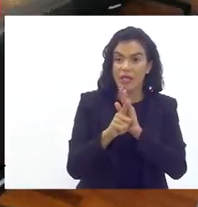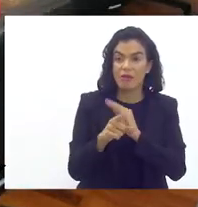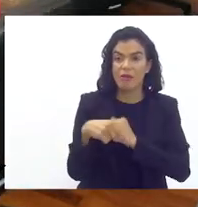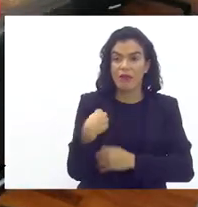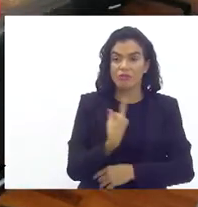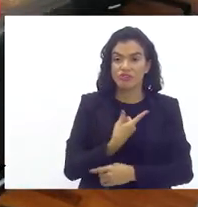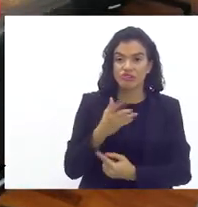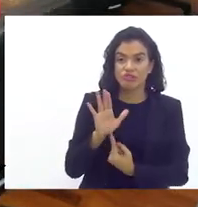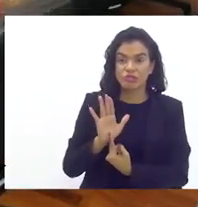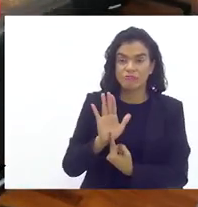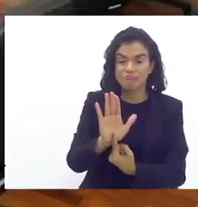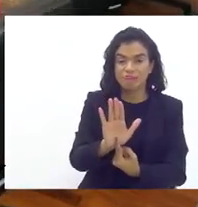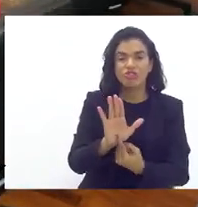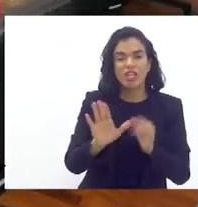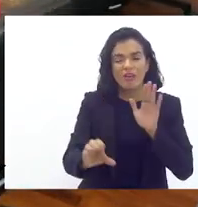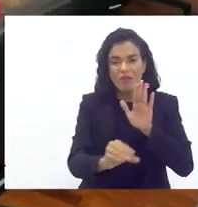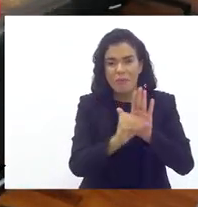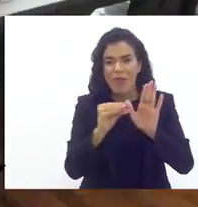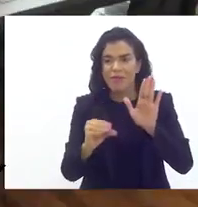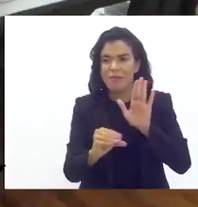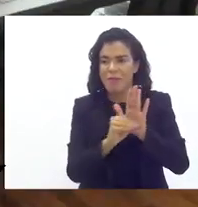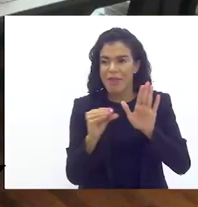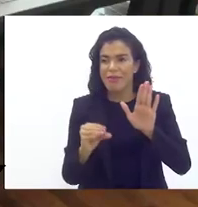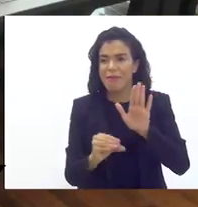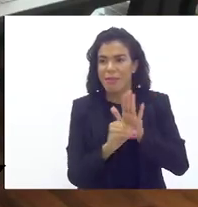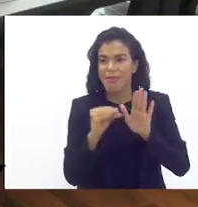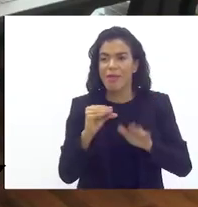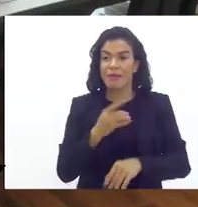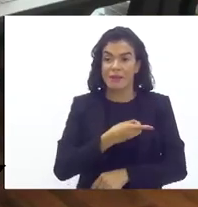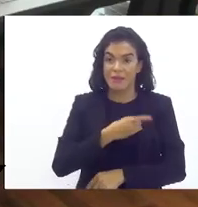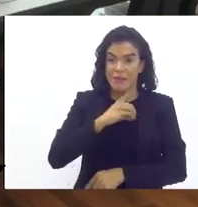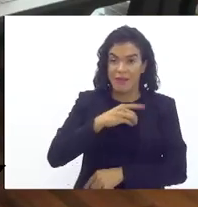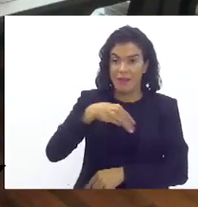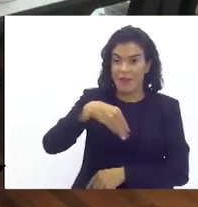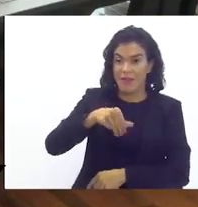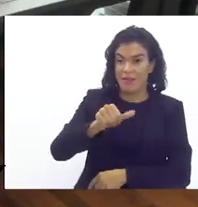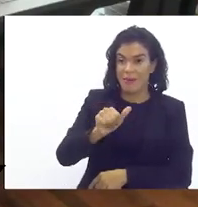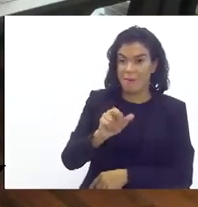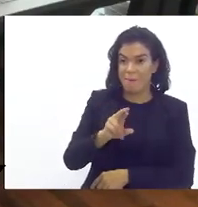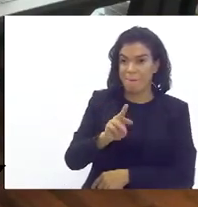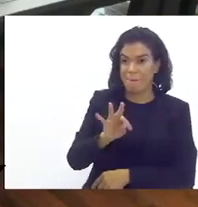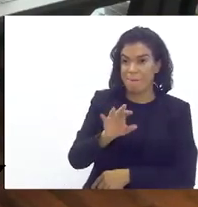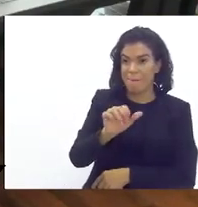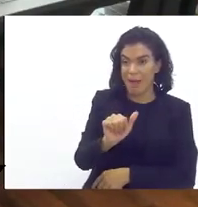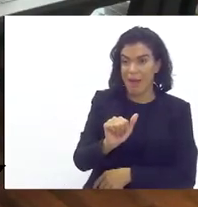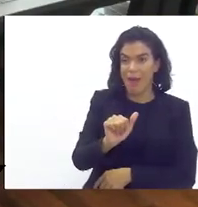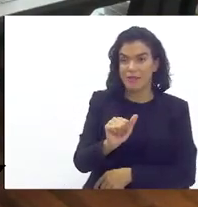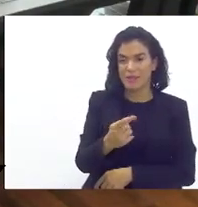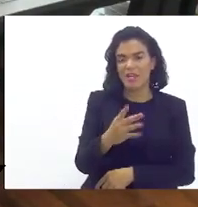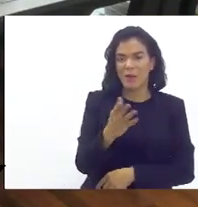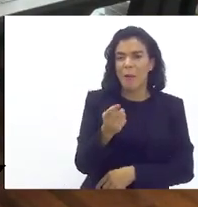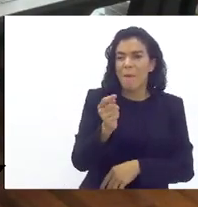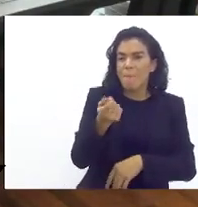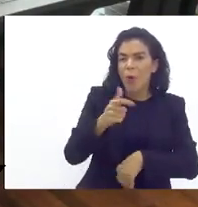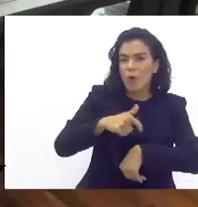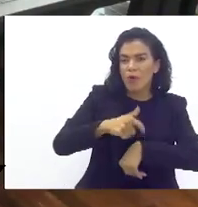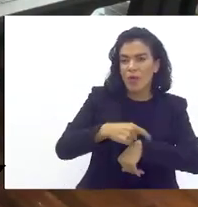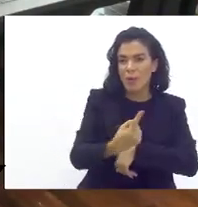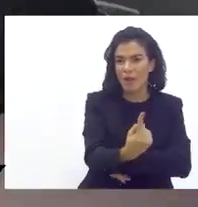foi enriquecido por várias emendas inclusive da deputada Marta Rocha que foi chefe de polícia que vai entrar brevemente aqui